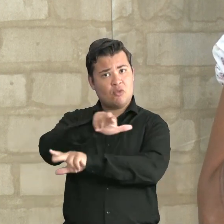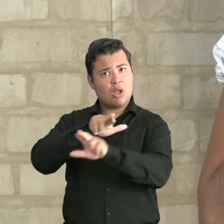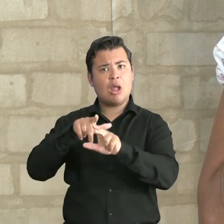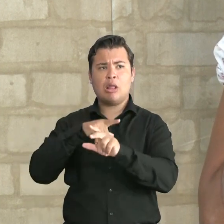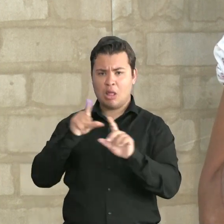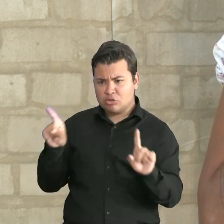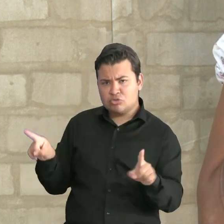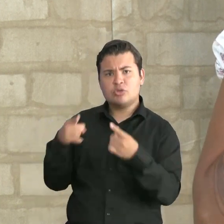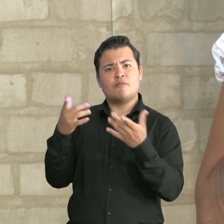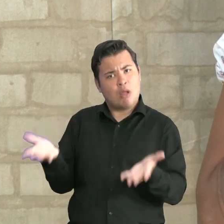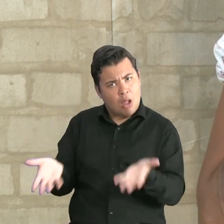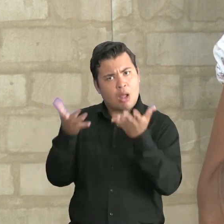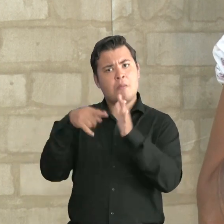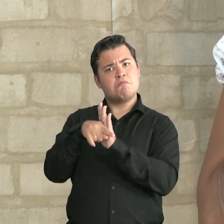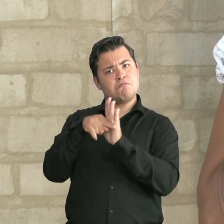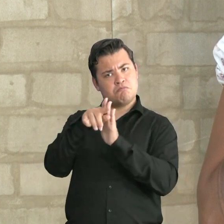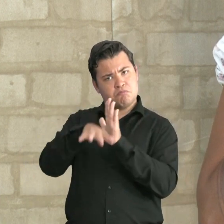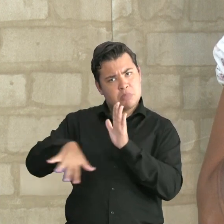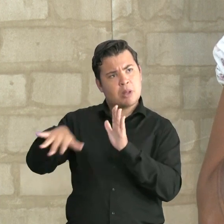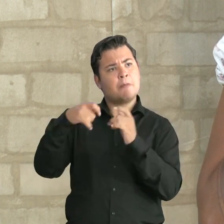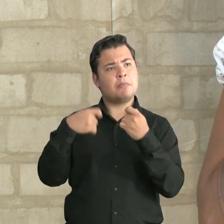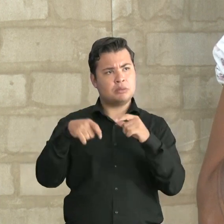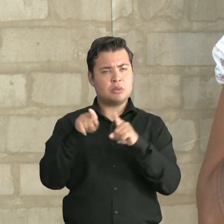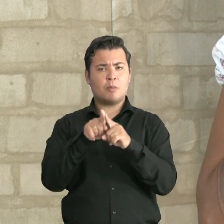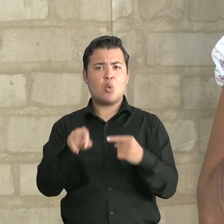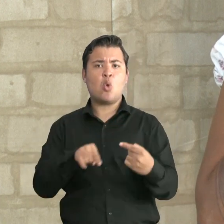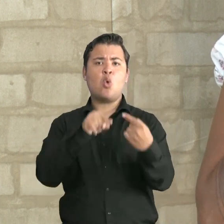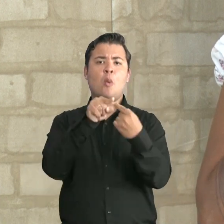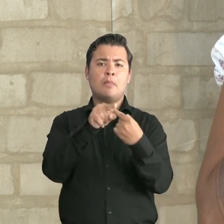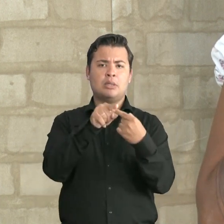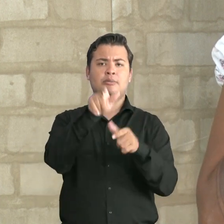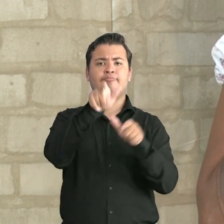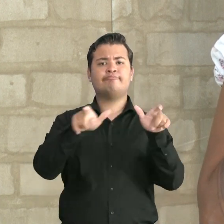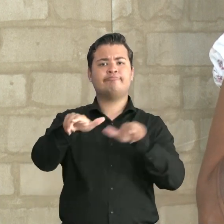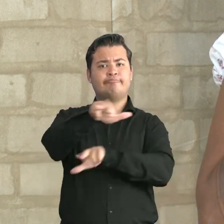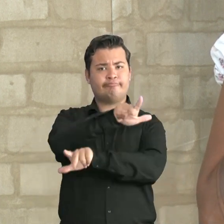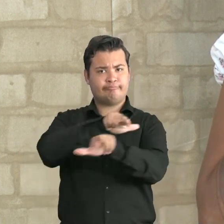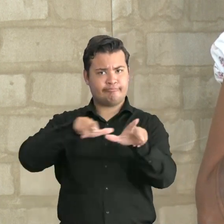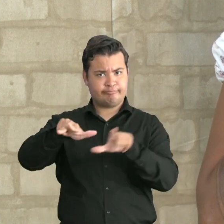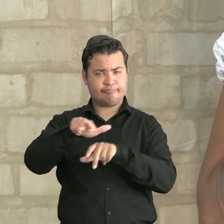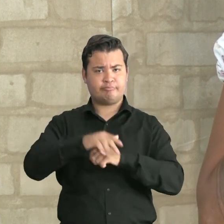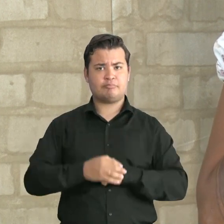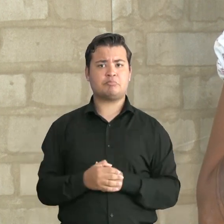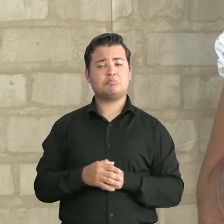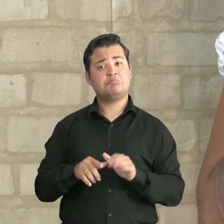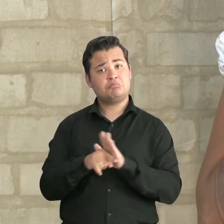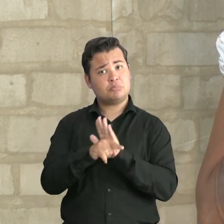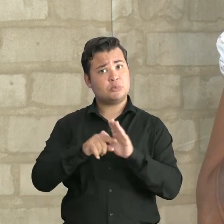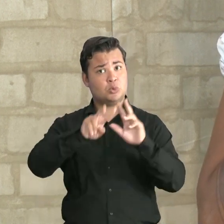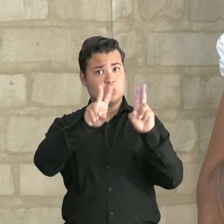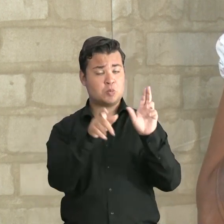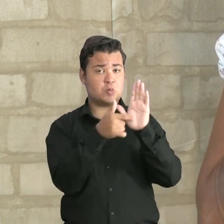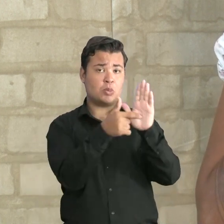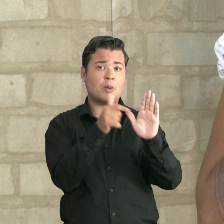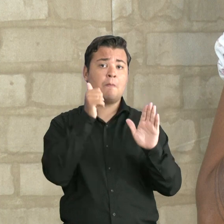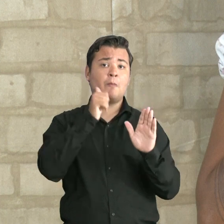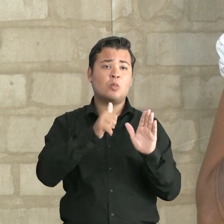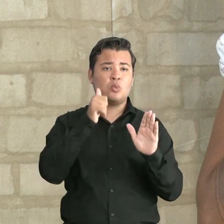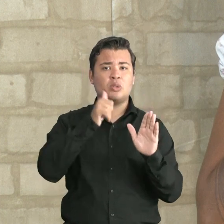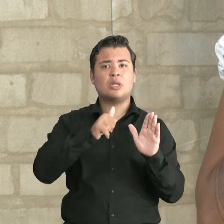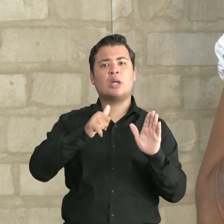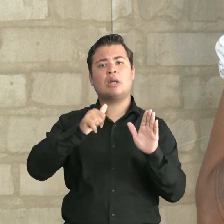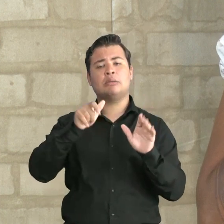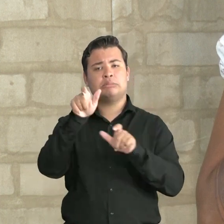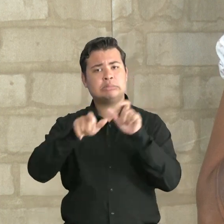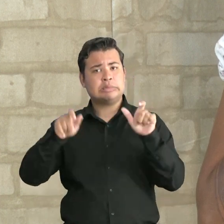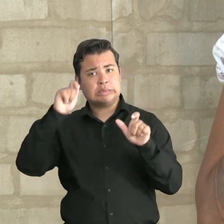desenvolvidas pesquisas que contemplem essa diversidade, pesquisas que falem de mulheres e pessoas negras,